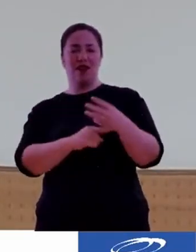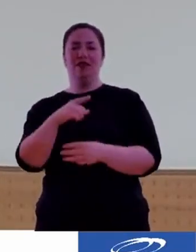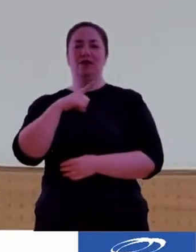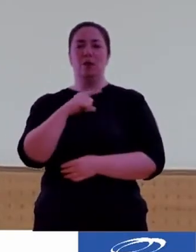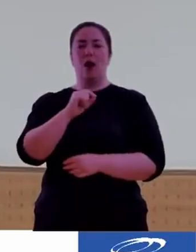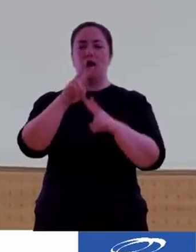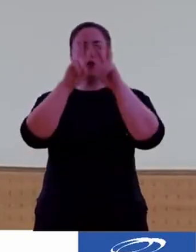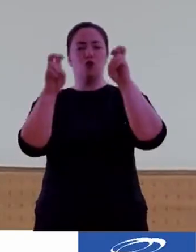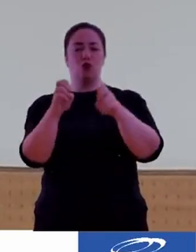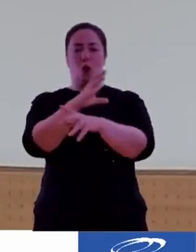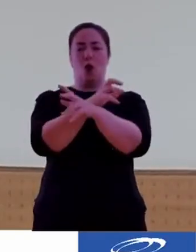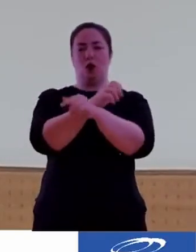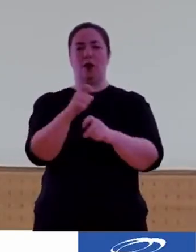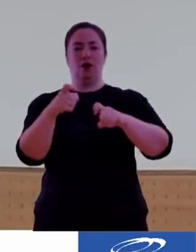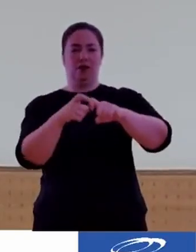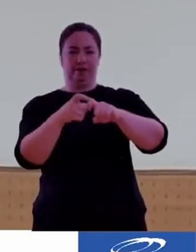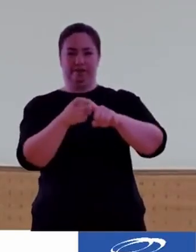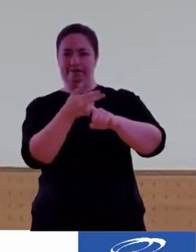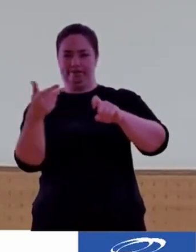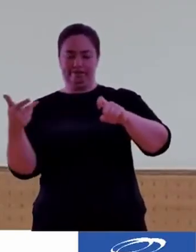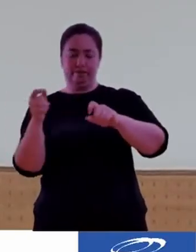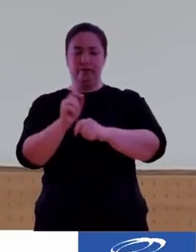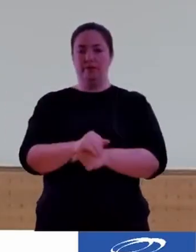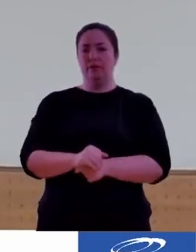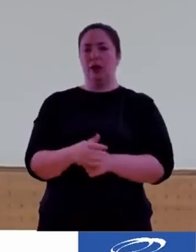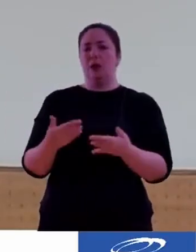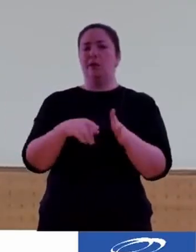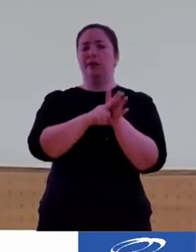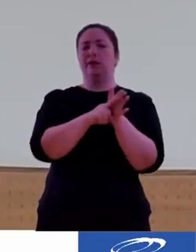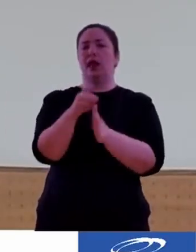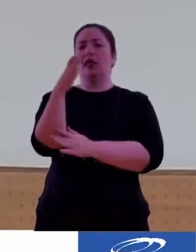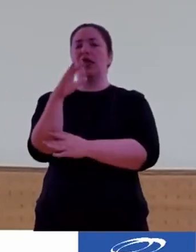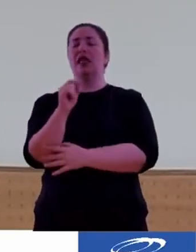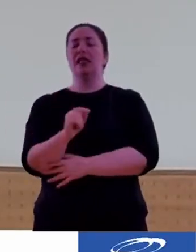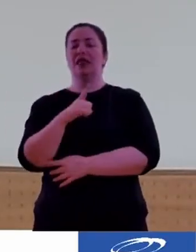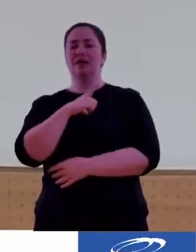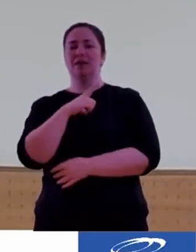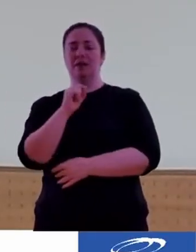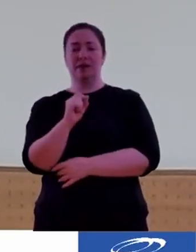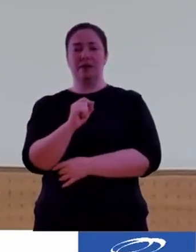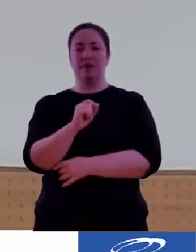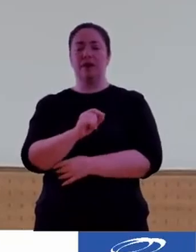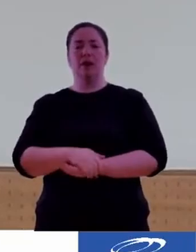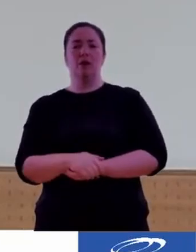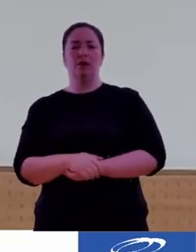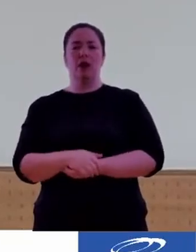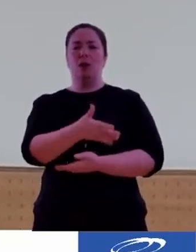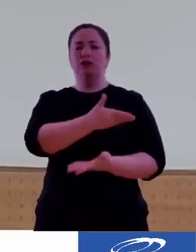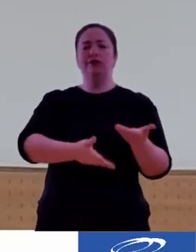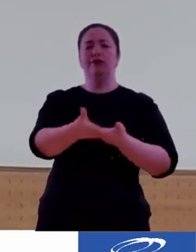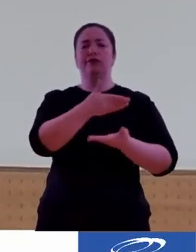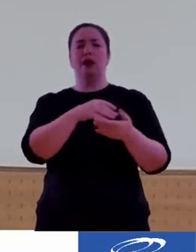Esse é um evento que visa promover a difusão de conhecimento científico atualizado, o intercâmbio entre diferentes áreas do